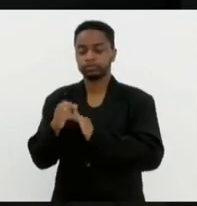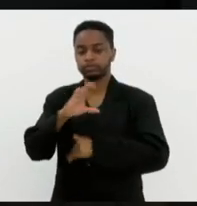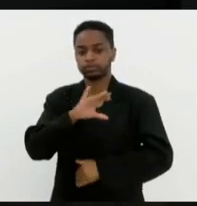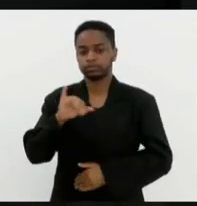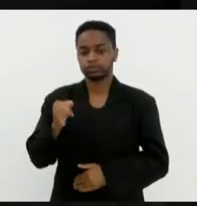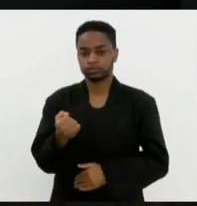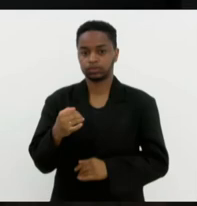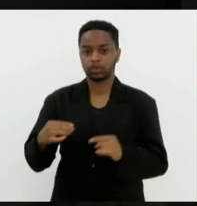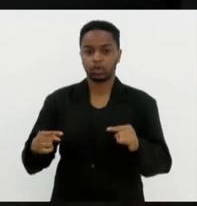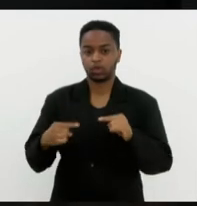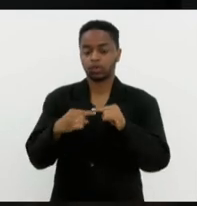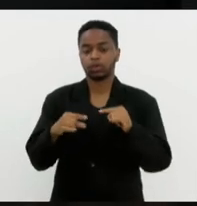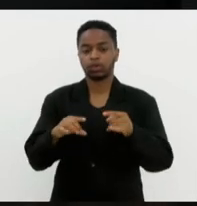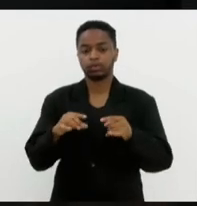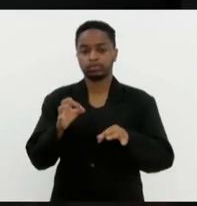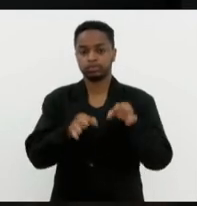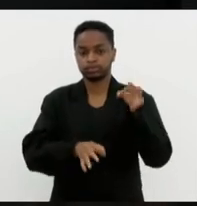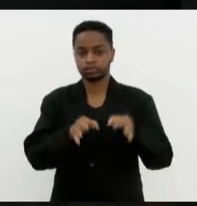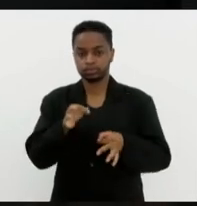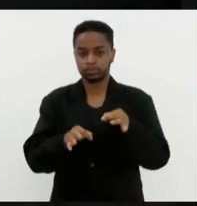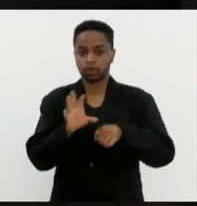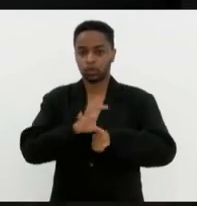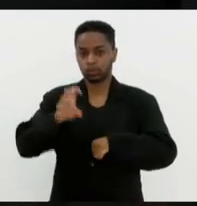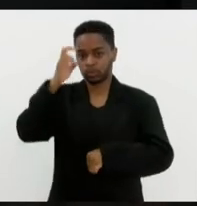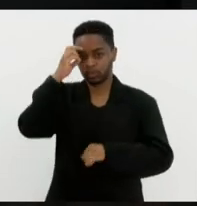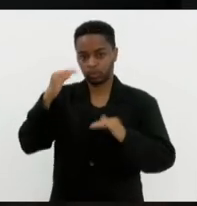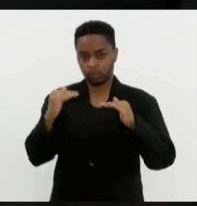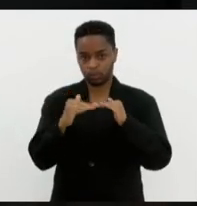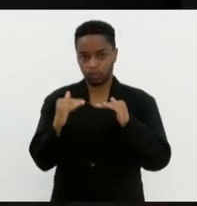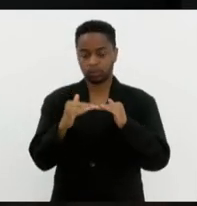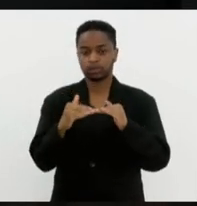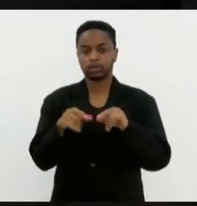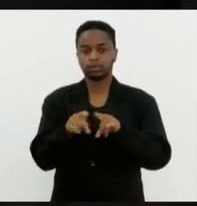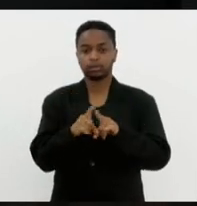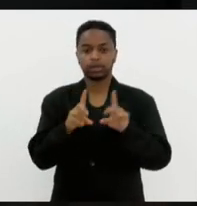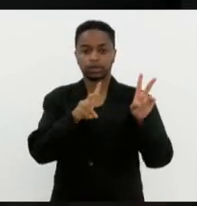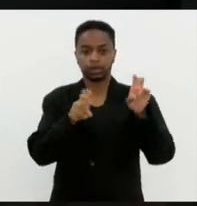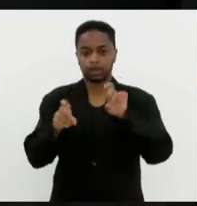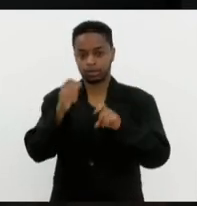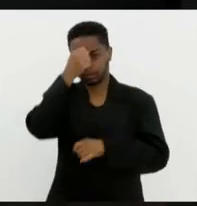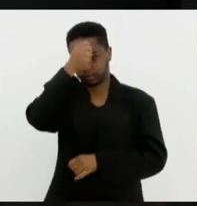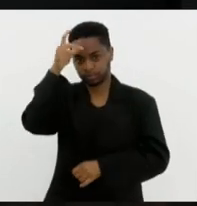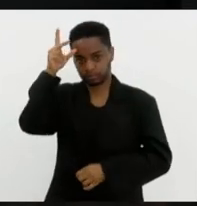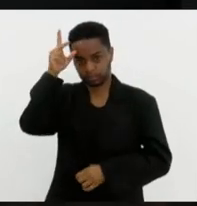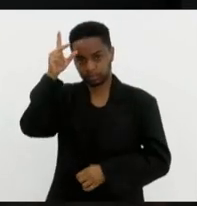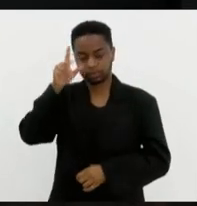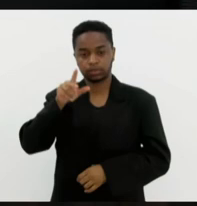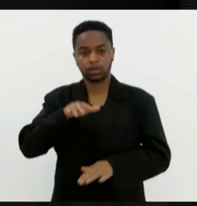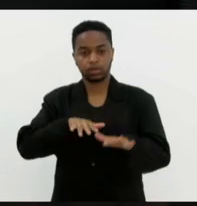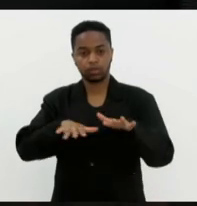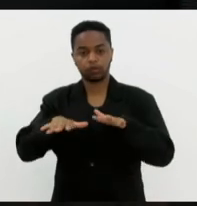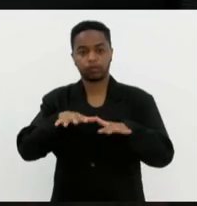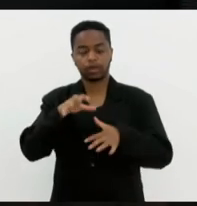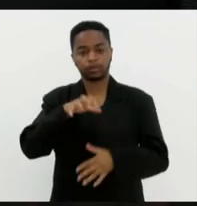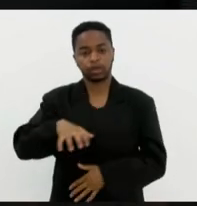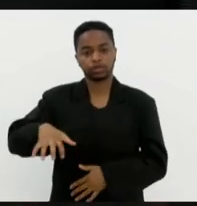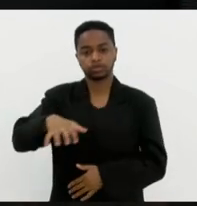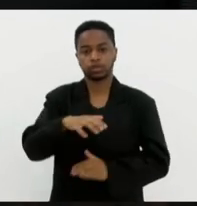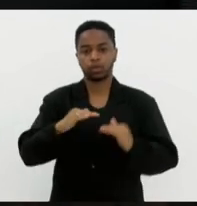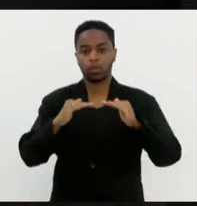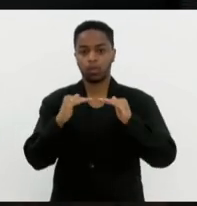e Justiça pela juridicidade, de cultura favorável e de assuntos municipais de desenvolvimento regional